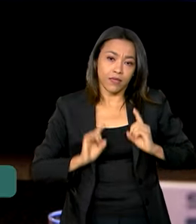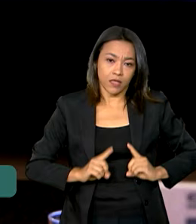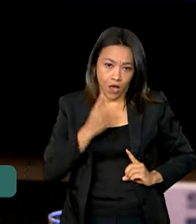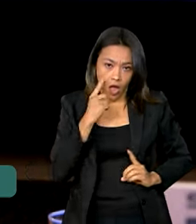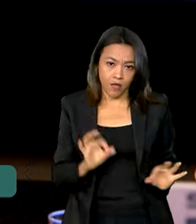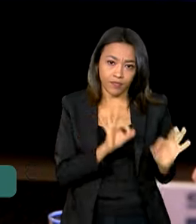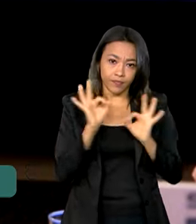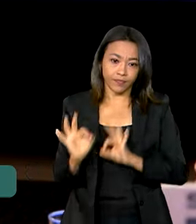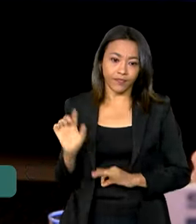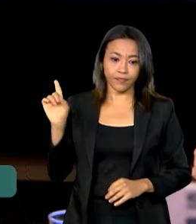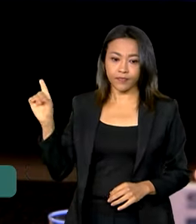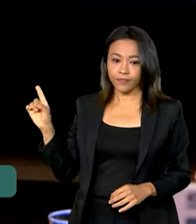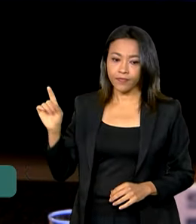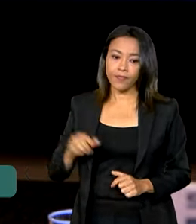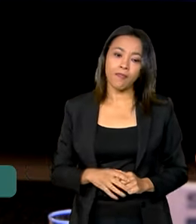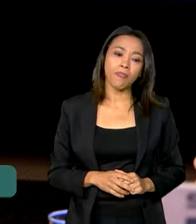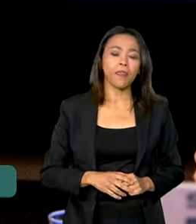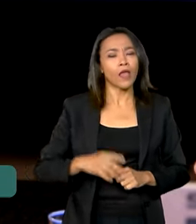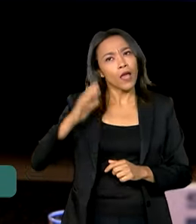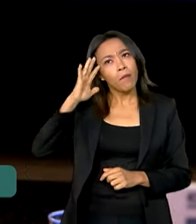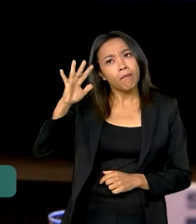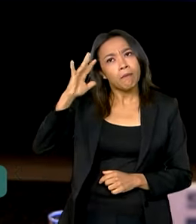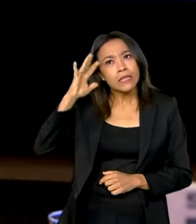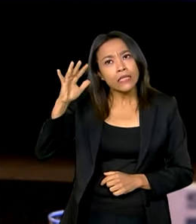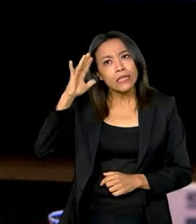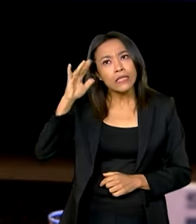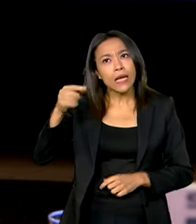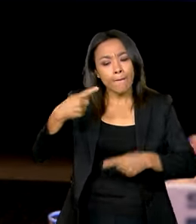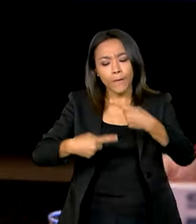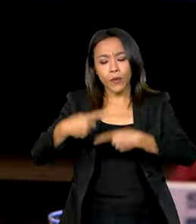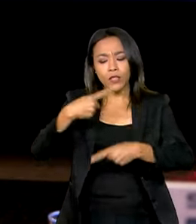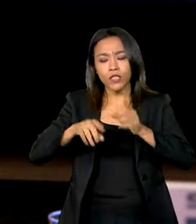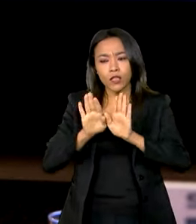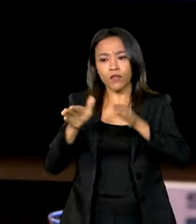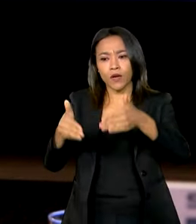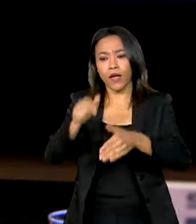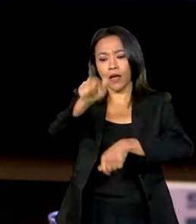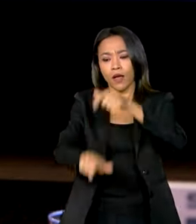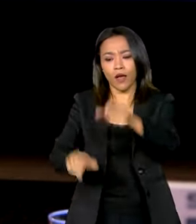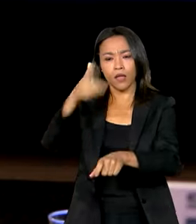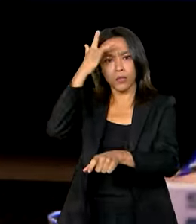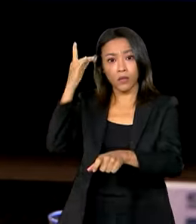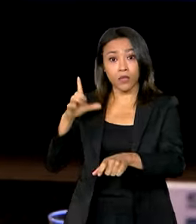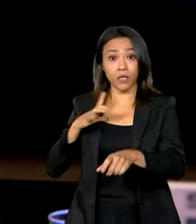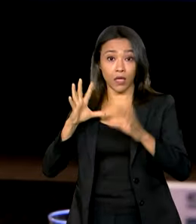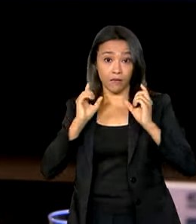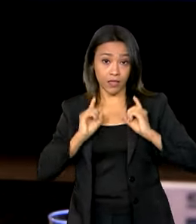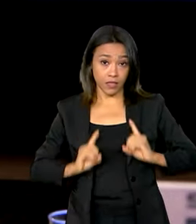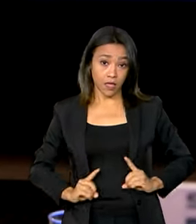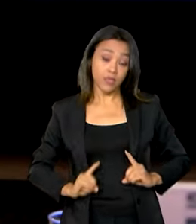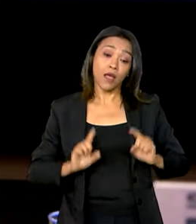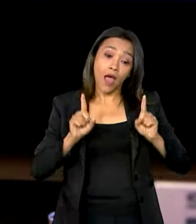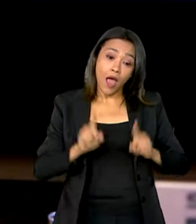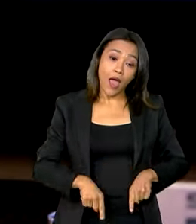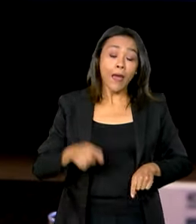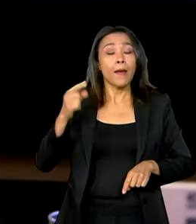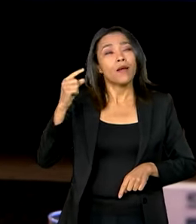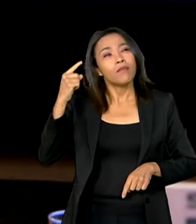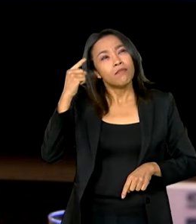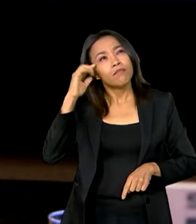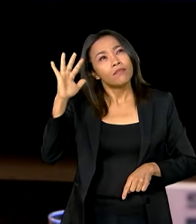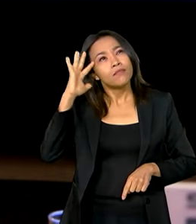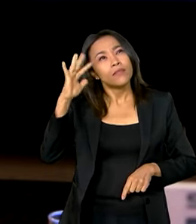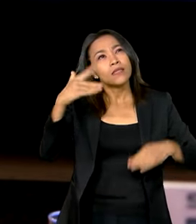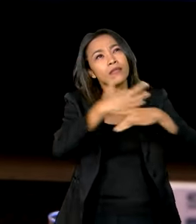ver pensar política para pessoas com deficiência no nosso país é pensar cidades acessíveis